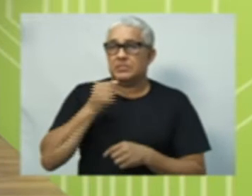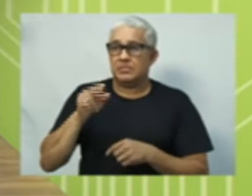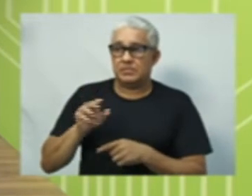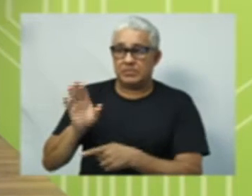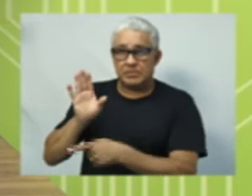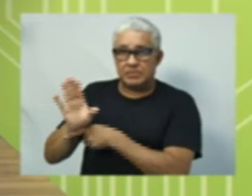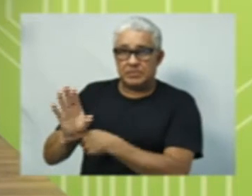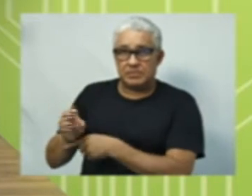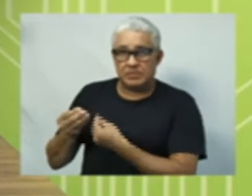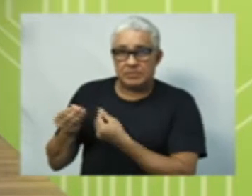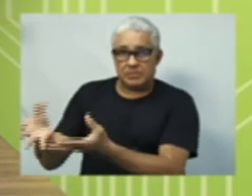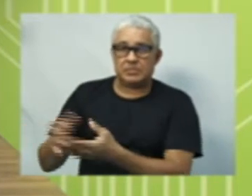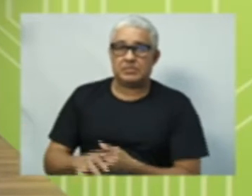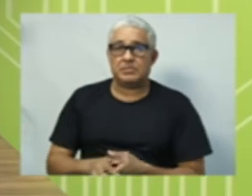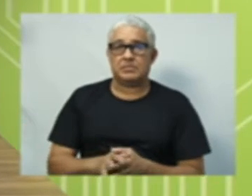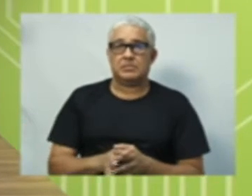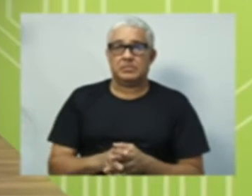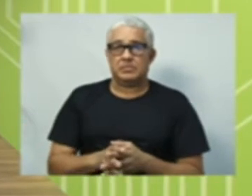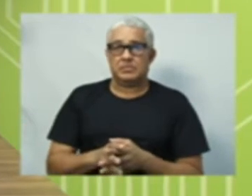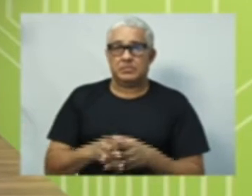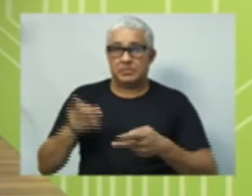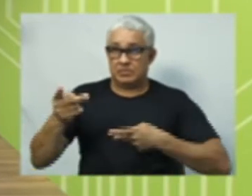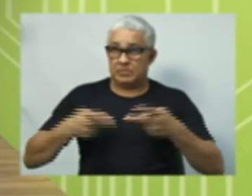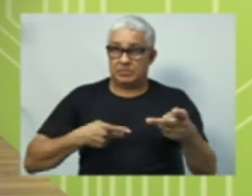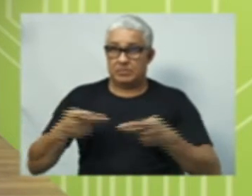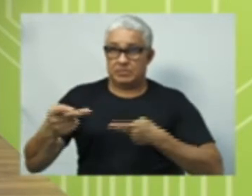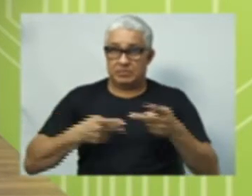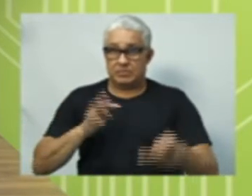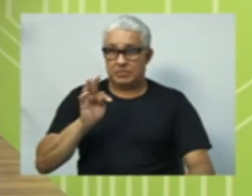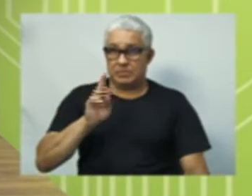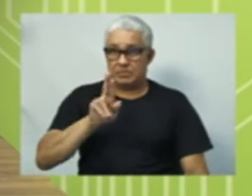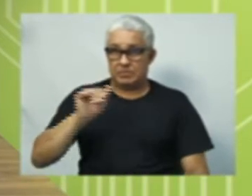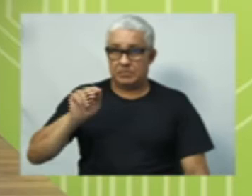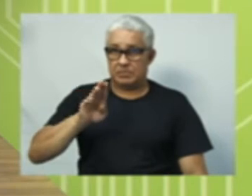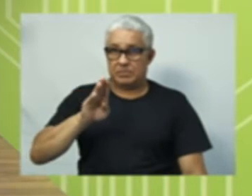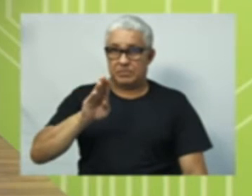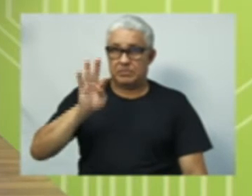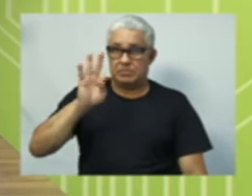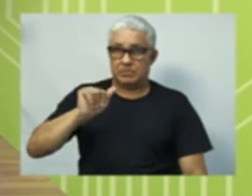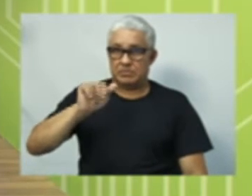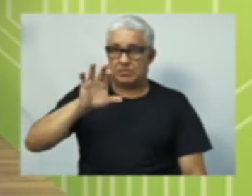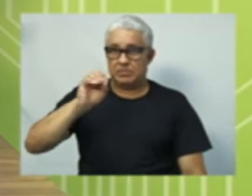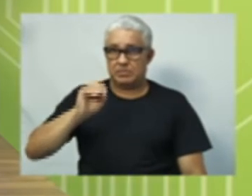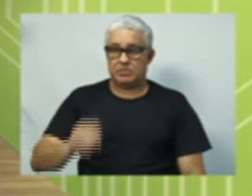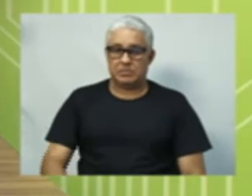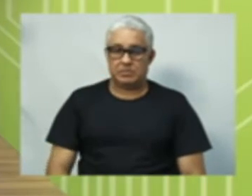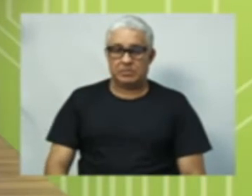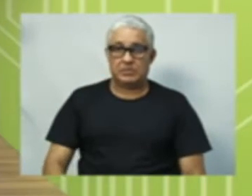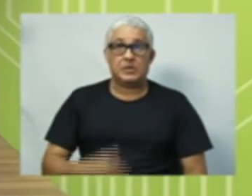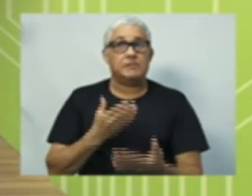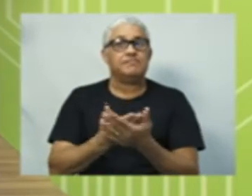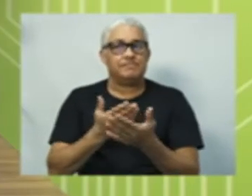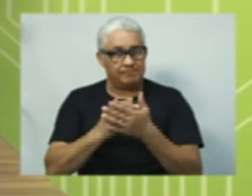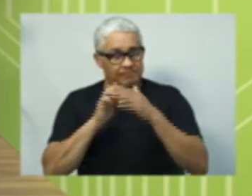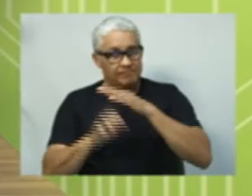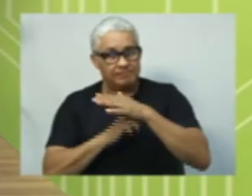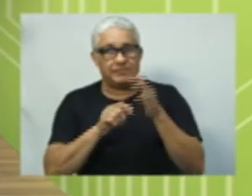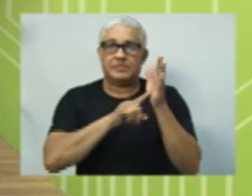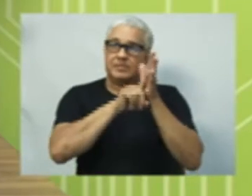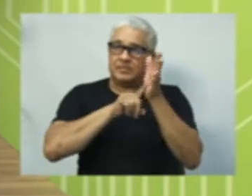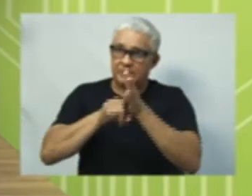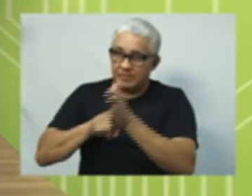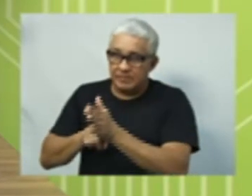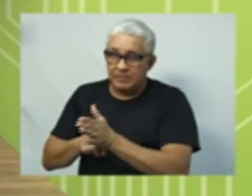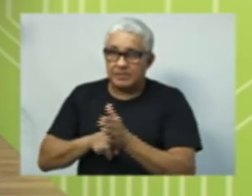ajuda? Através do planejamento tributário. Planejamento tributário. Vamos estudar a sua empresa, vamos estudar o